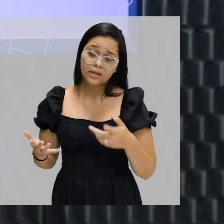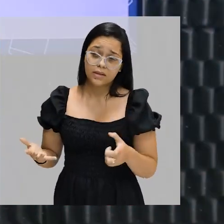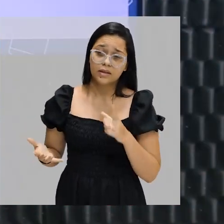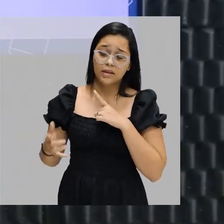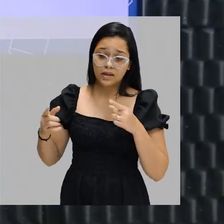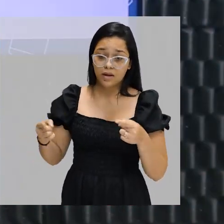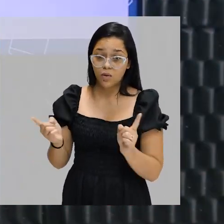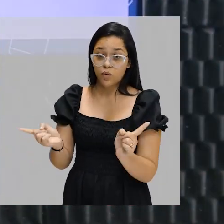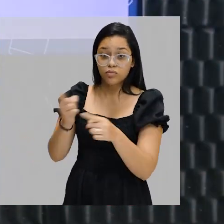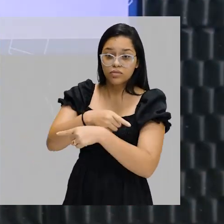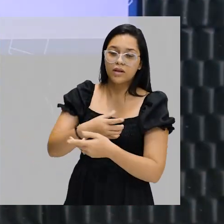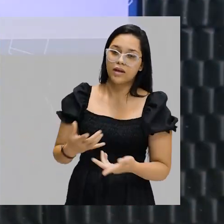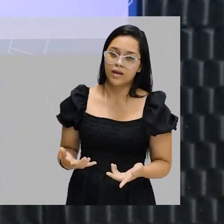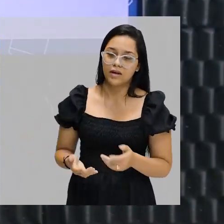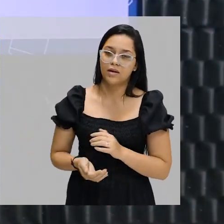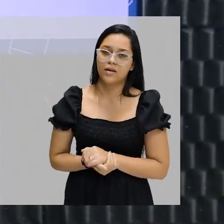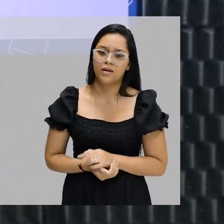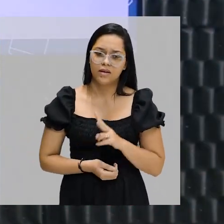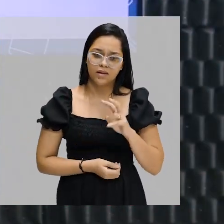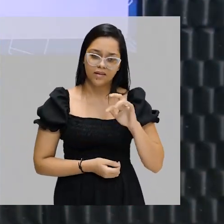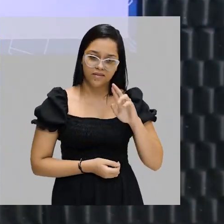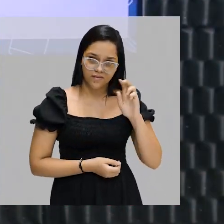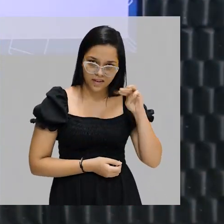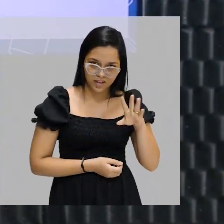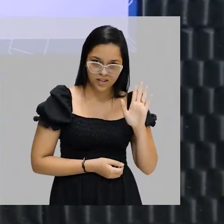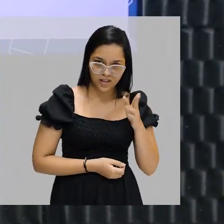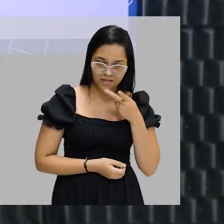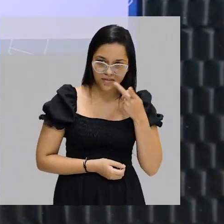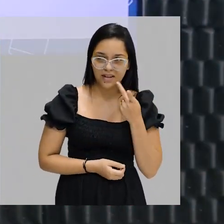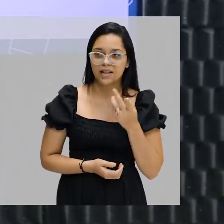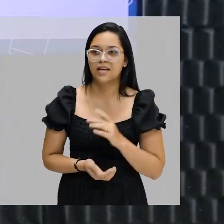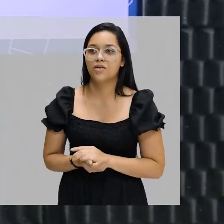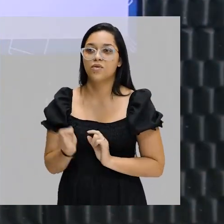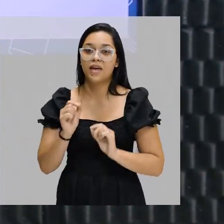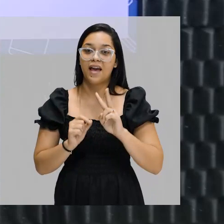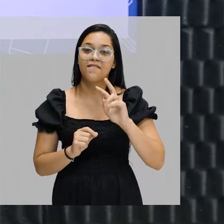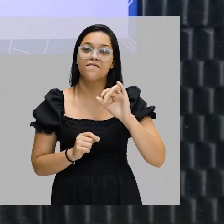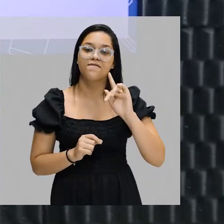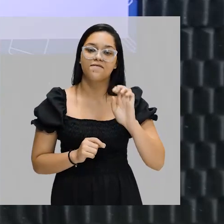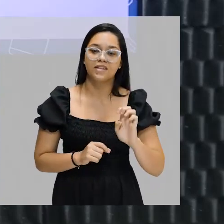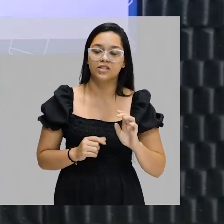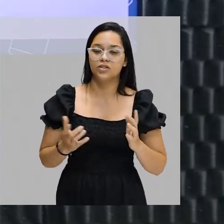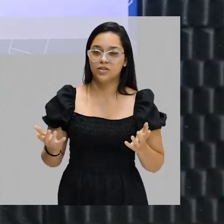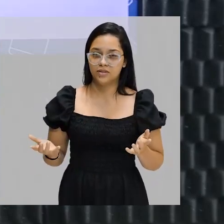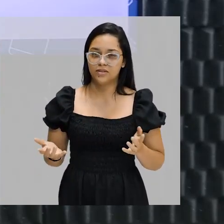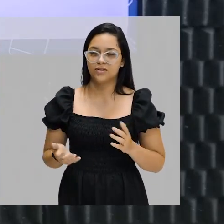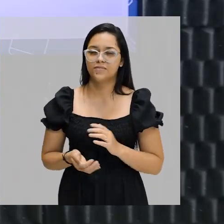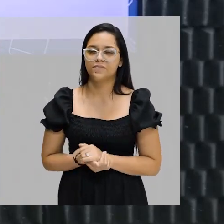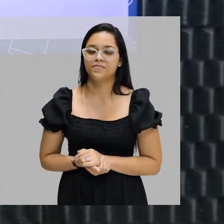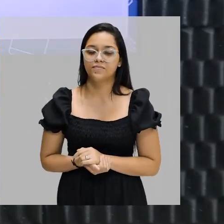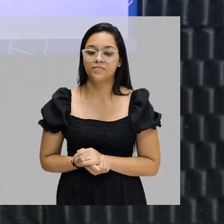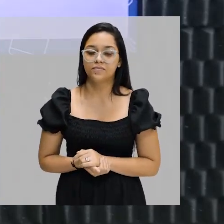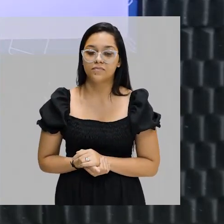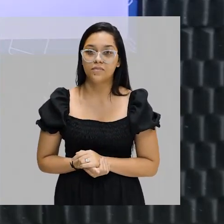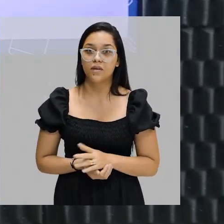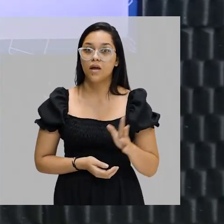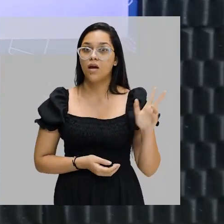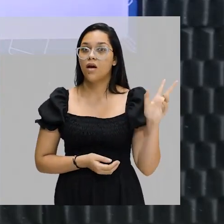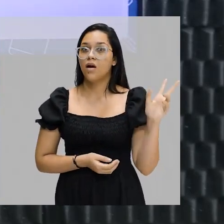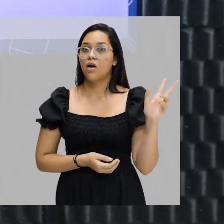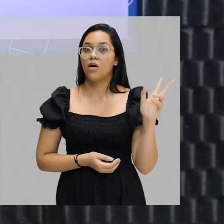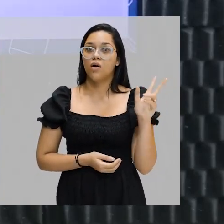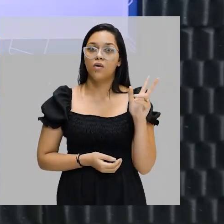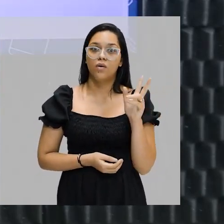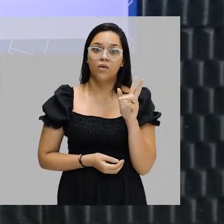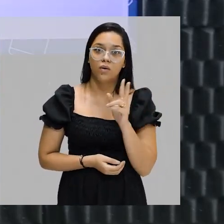é exatamente o contrário virgem Mariana falei no começo Virgem Maria virou já Vixe Maria meu